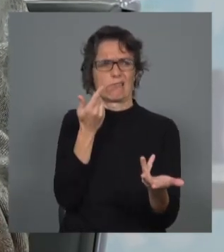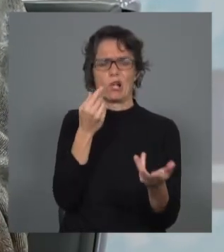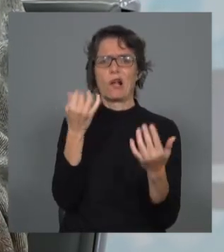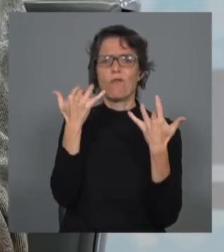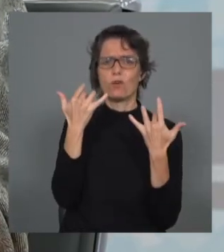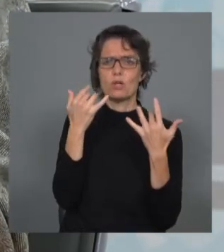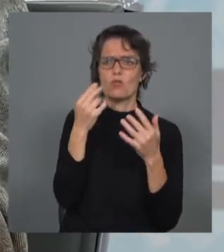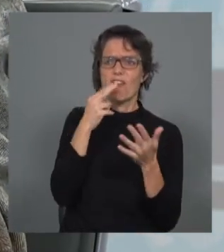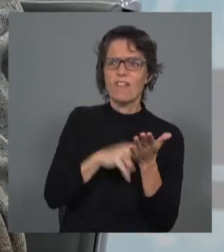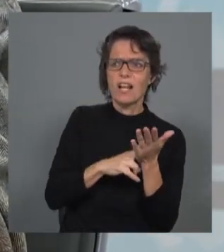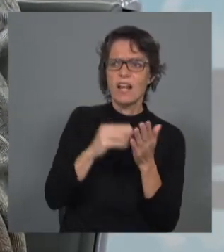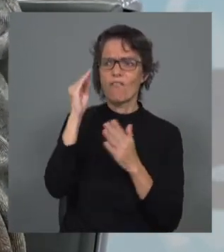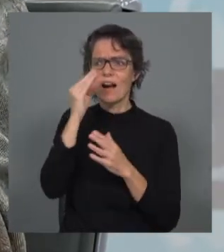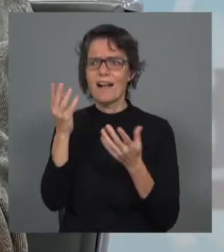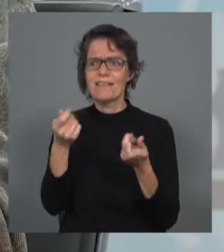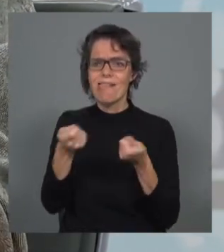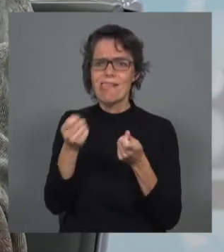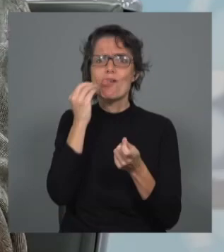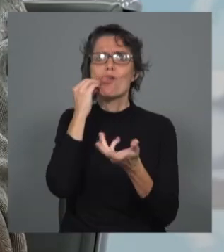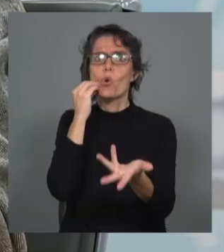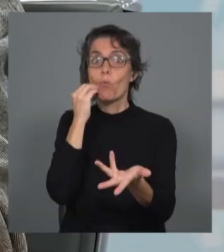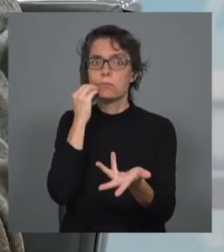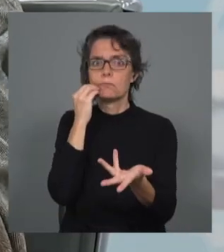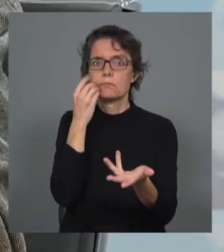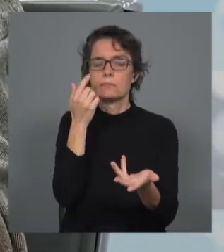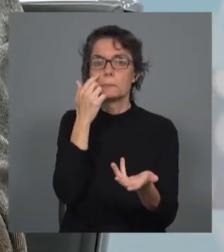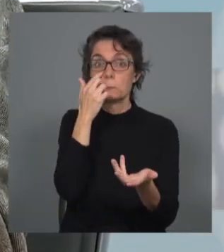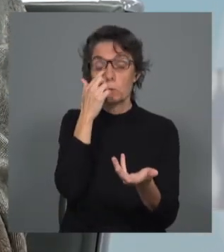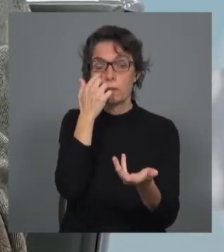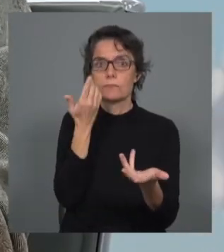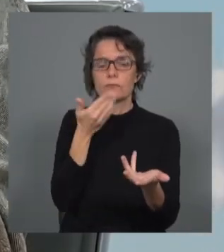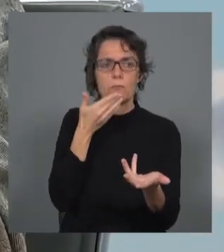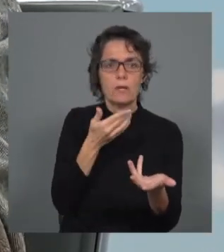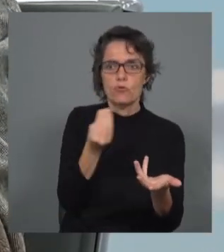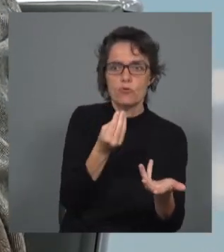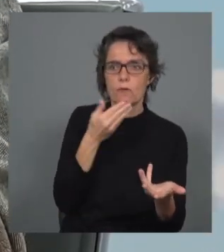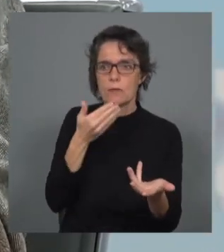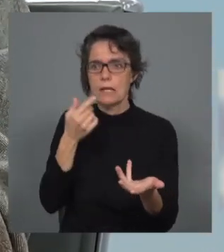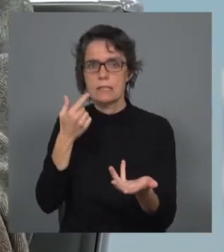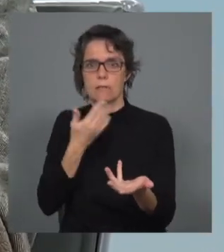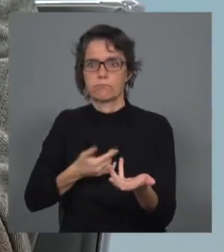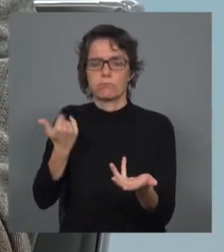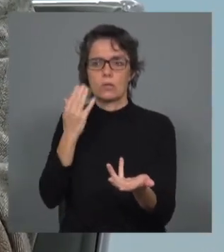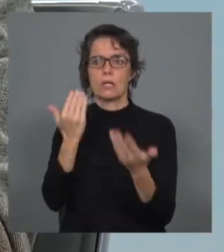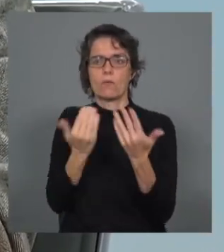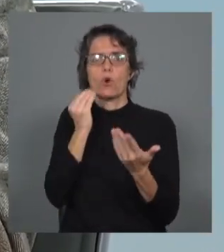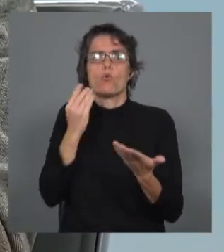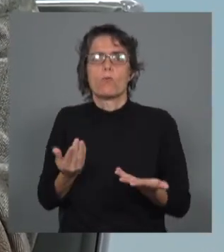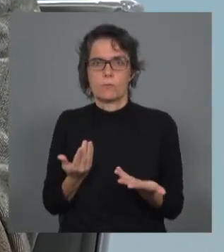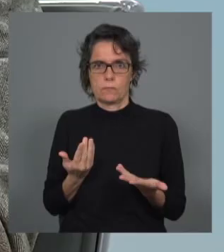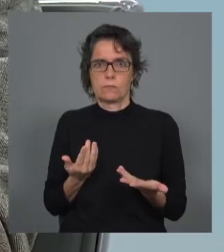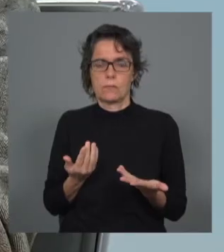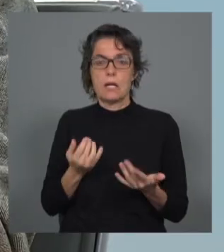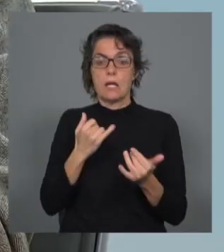lutas difíceis, em arriscar às vezes a sua própria pele, quer dizer, como é que isto é possível? E na imprensa regional, esse arriscar